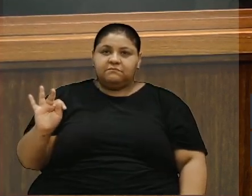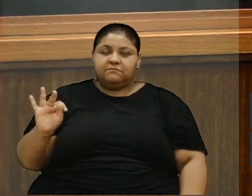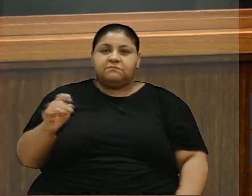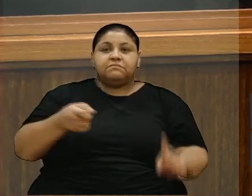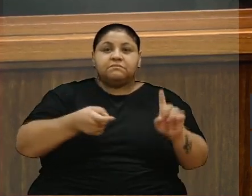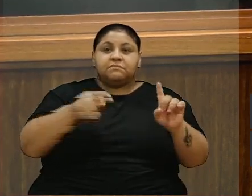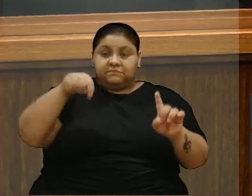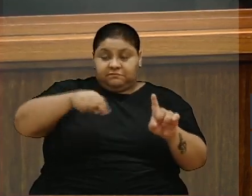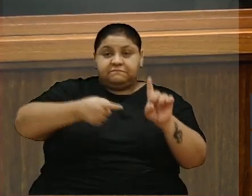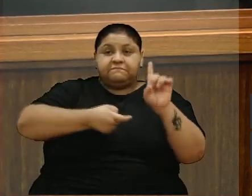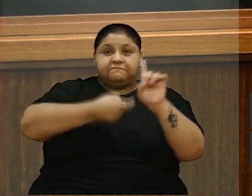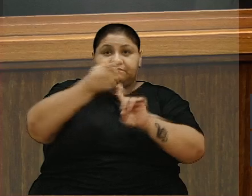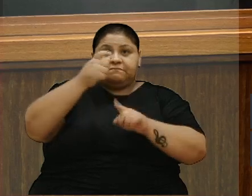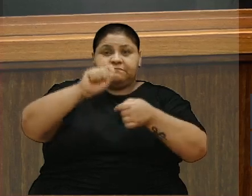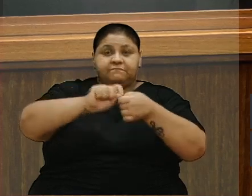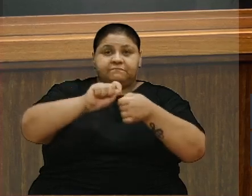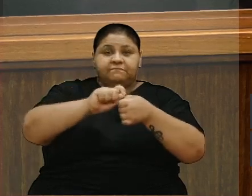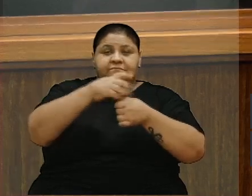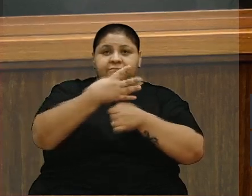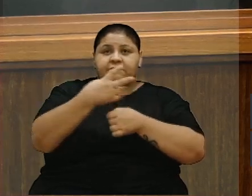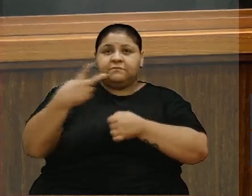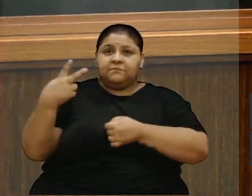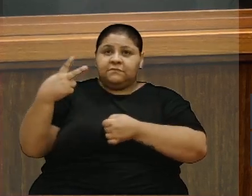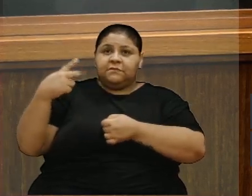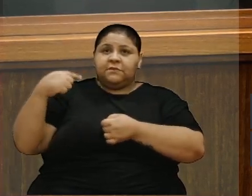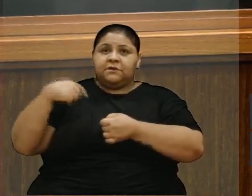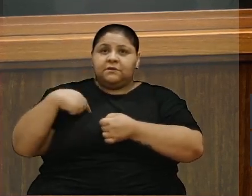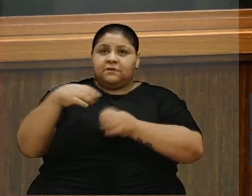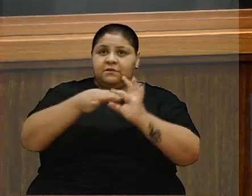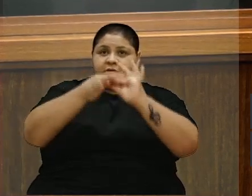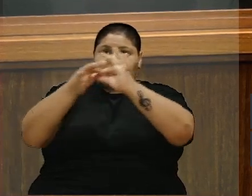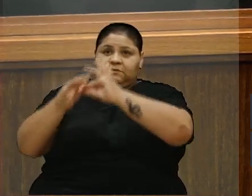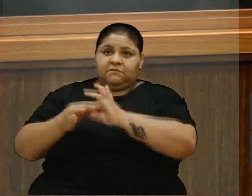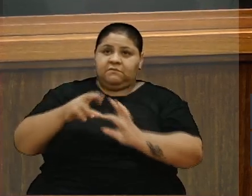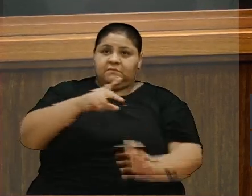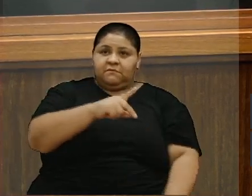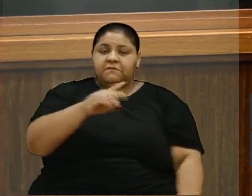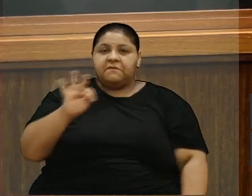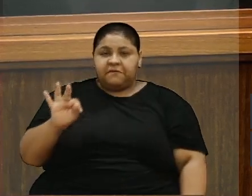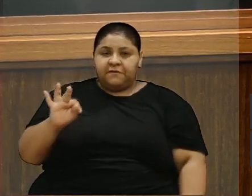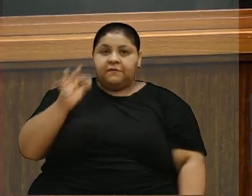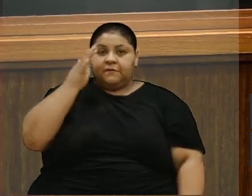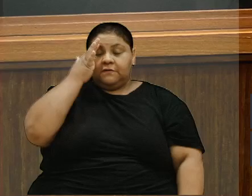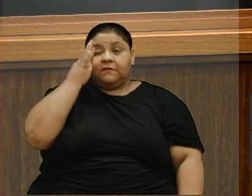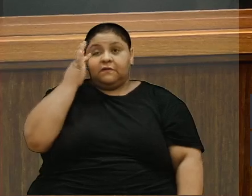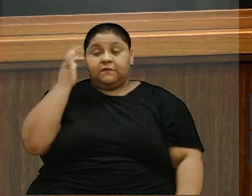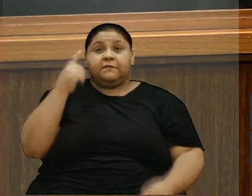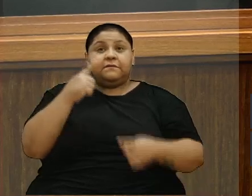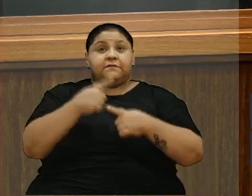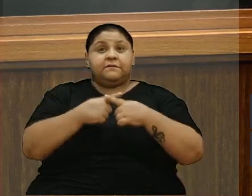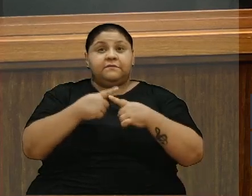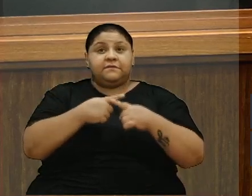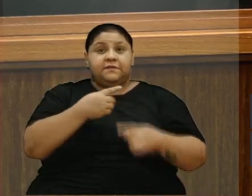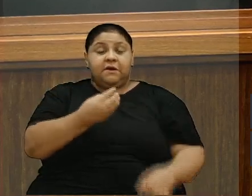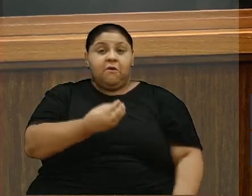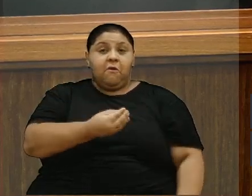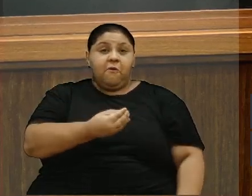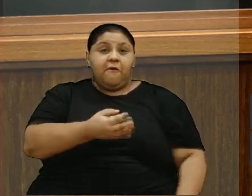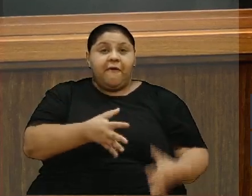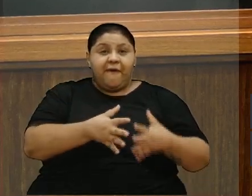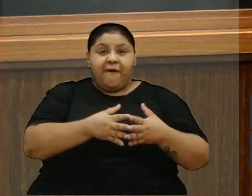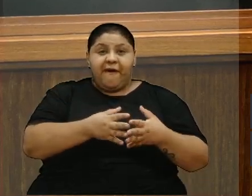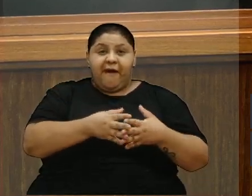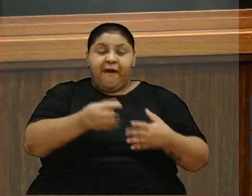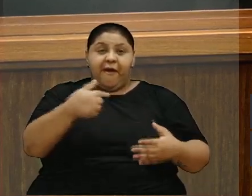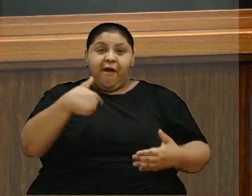está fazendo 42 anos que eu me filiei ao PT. Então, a vida quase se confunde, a vida do Partido